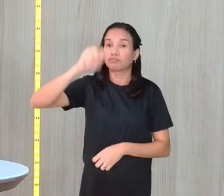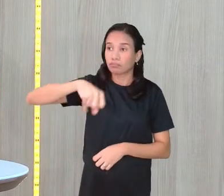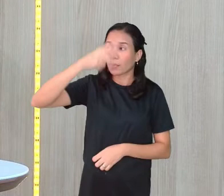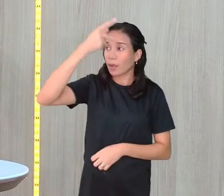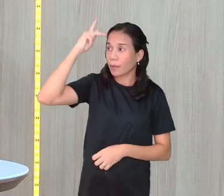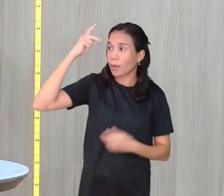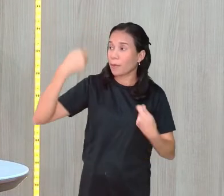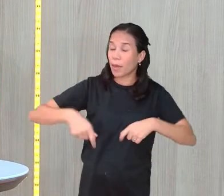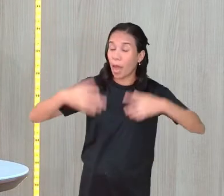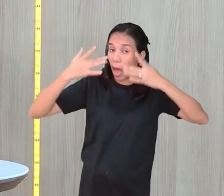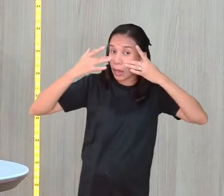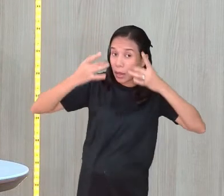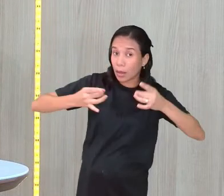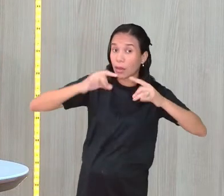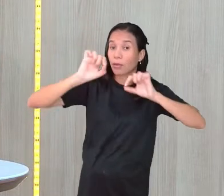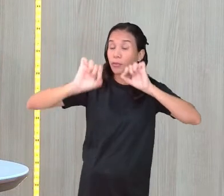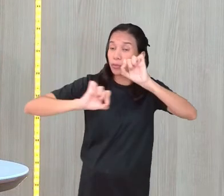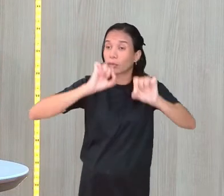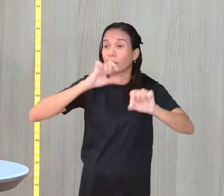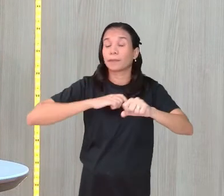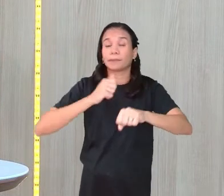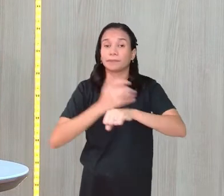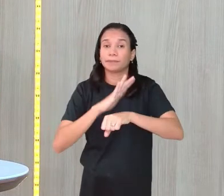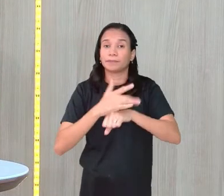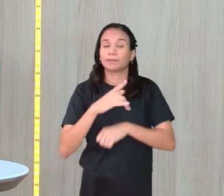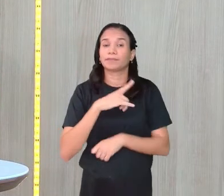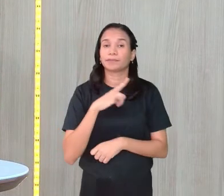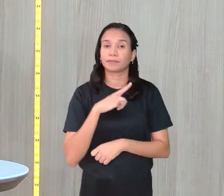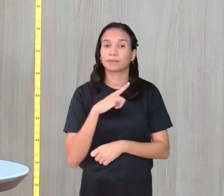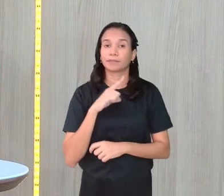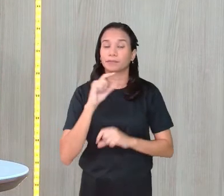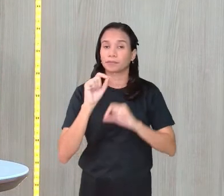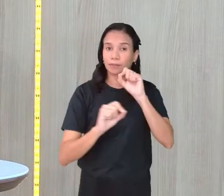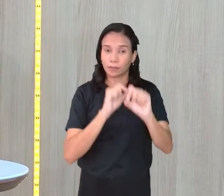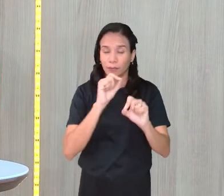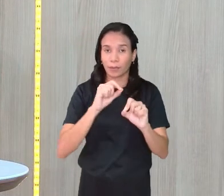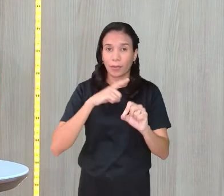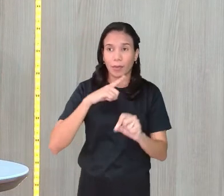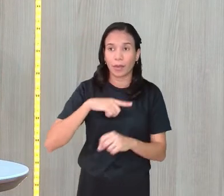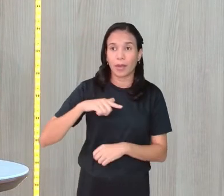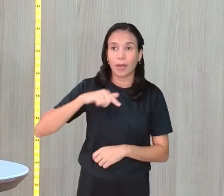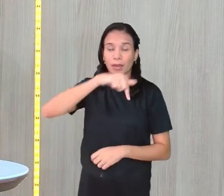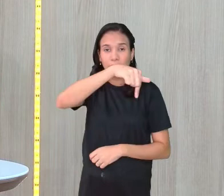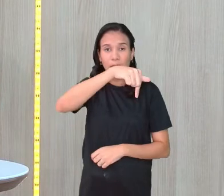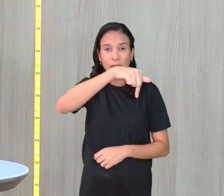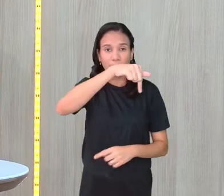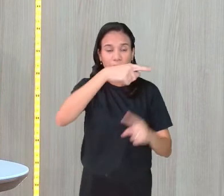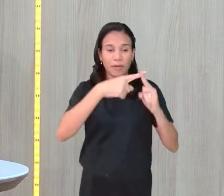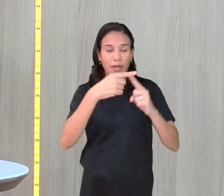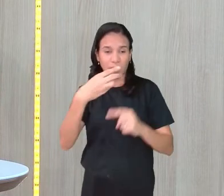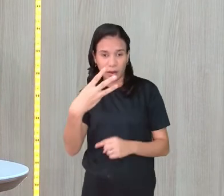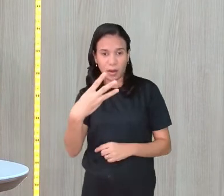se ligar que você vai fazer ali, no caso, 7 vezes 3. Você vai repetir o